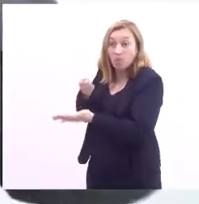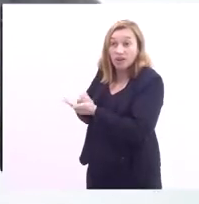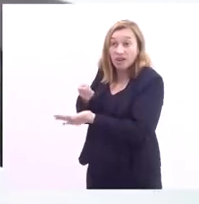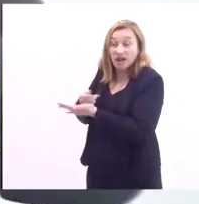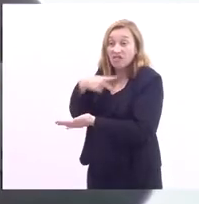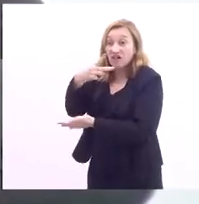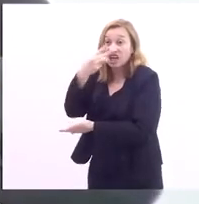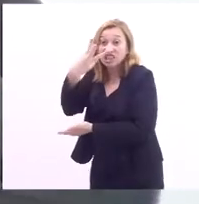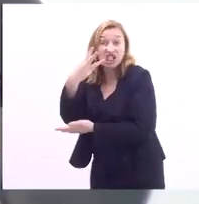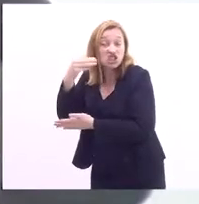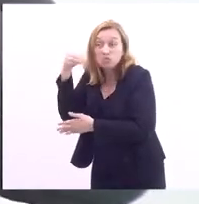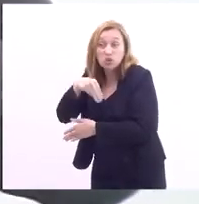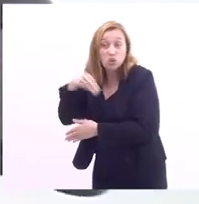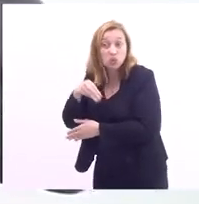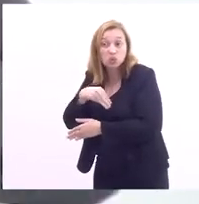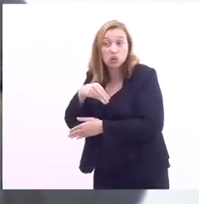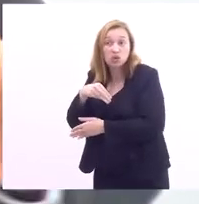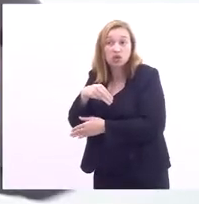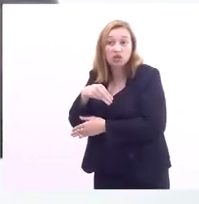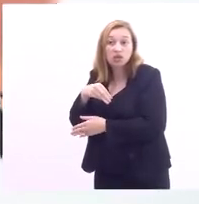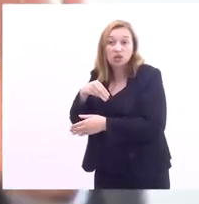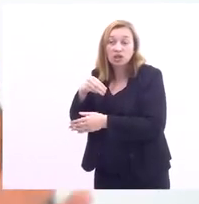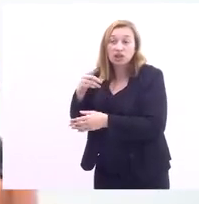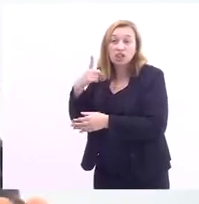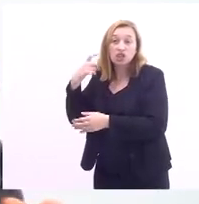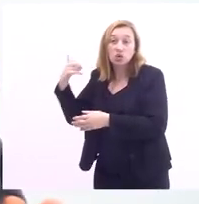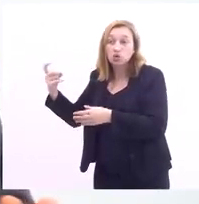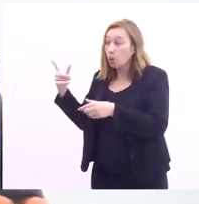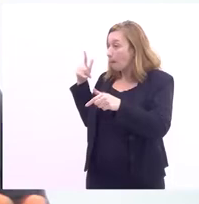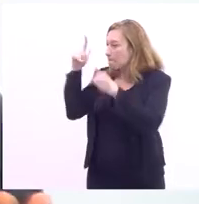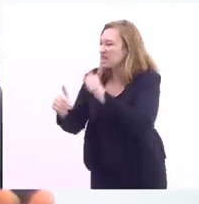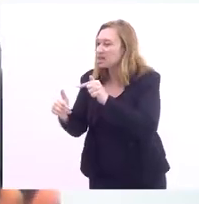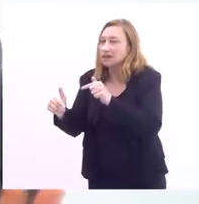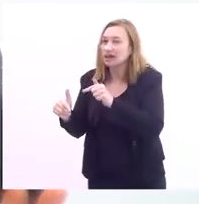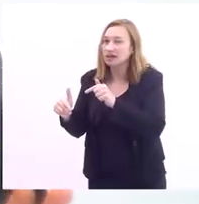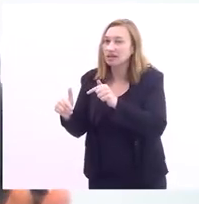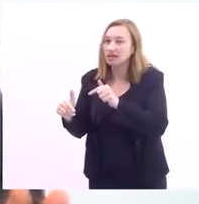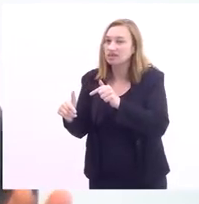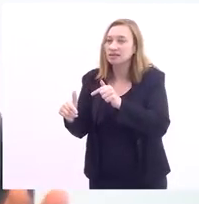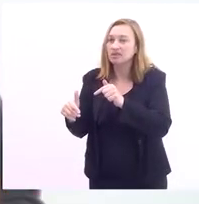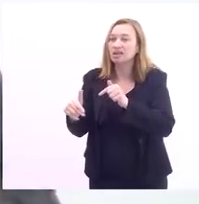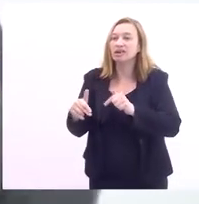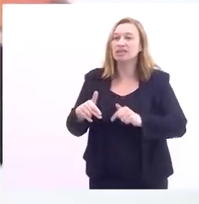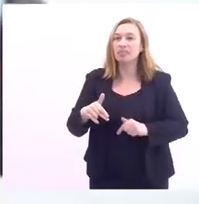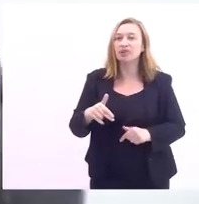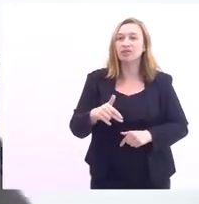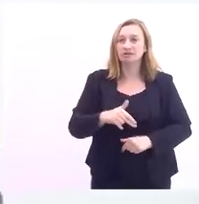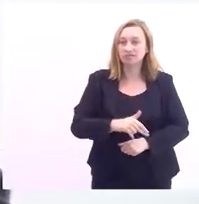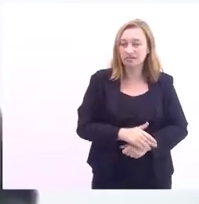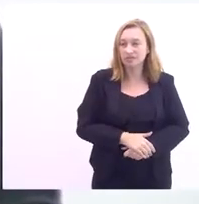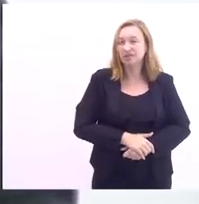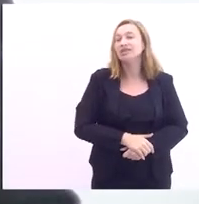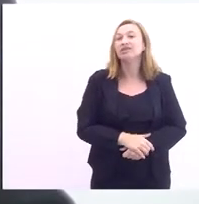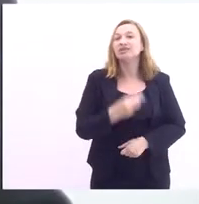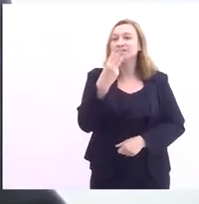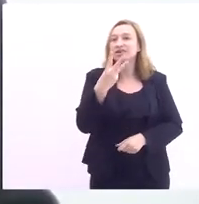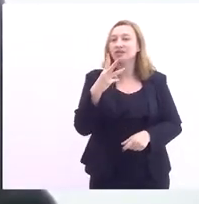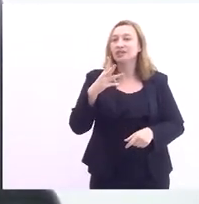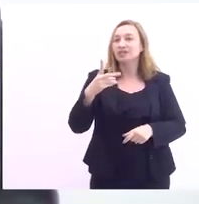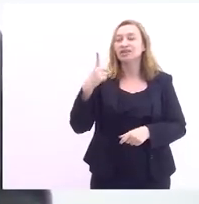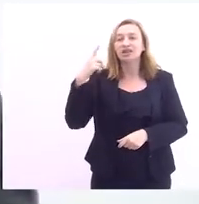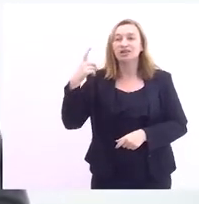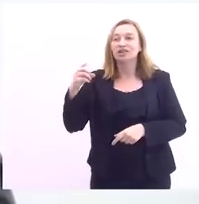falar 3 minutos e o som corta automaticamente. Não concluiu? Já 3 minutos